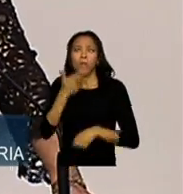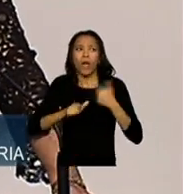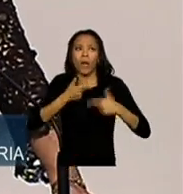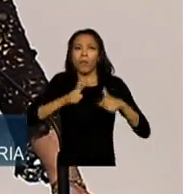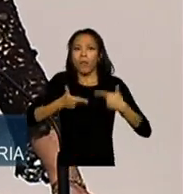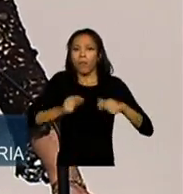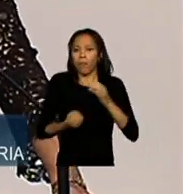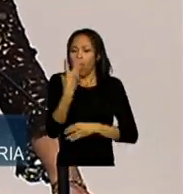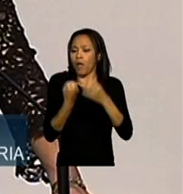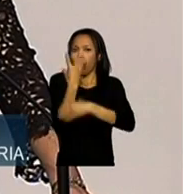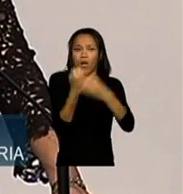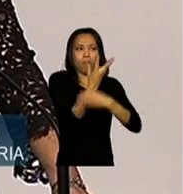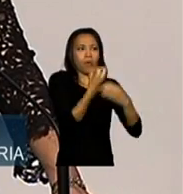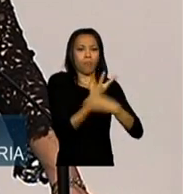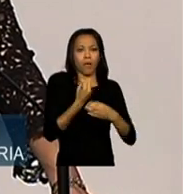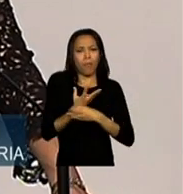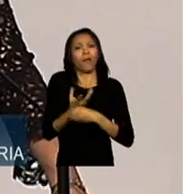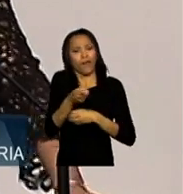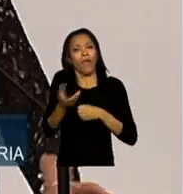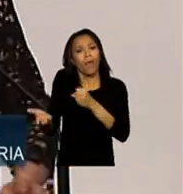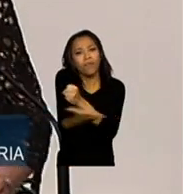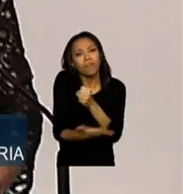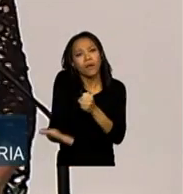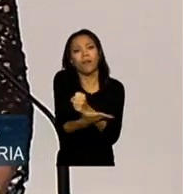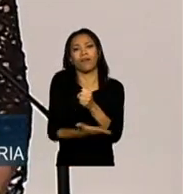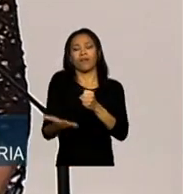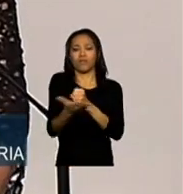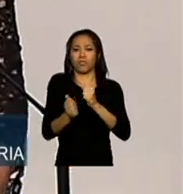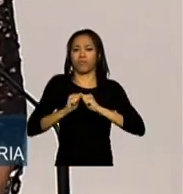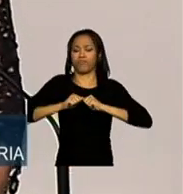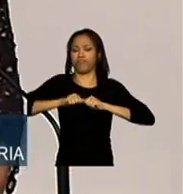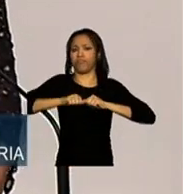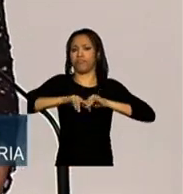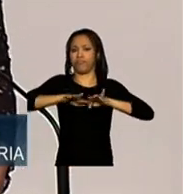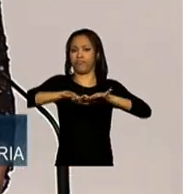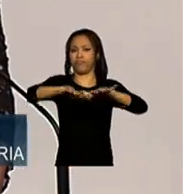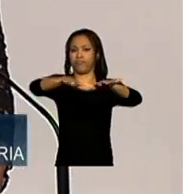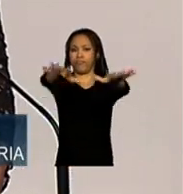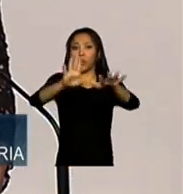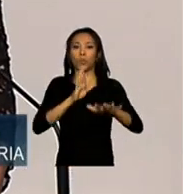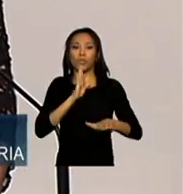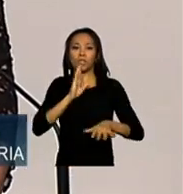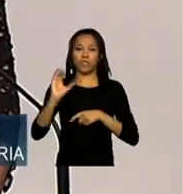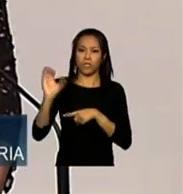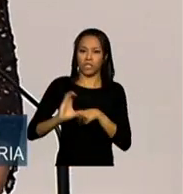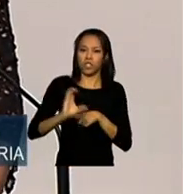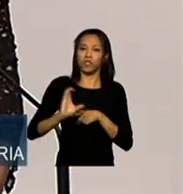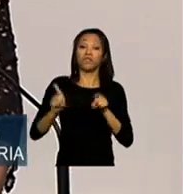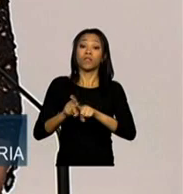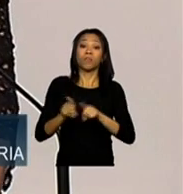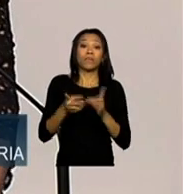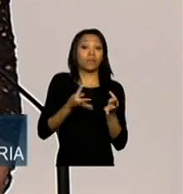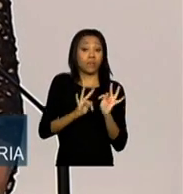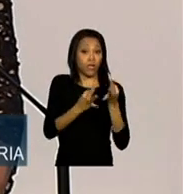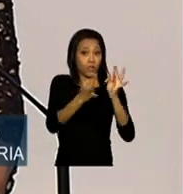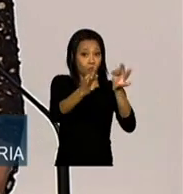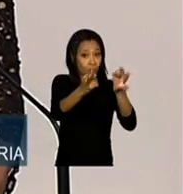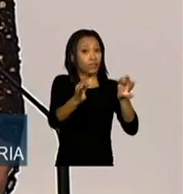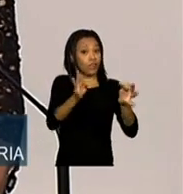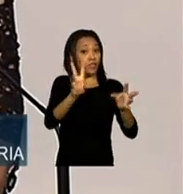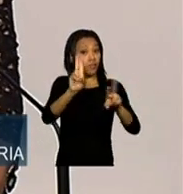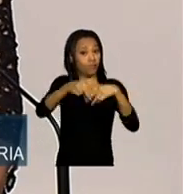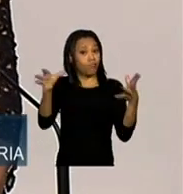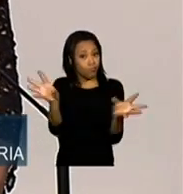inovação, criando as bases para a expansão do conhecimento científico e tecnológico e,